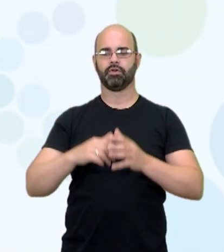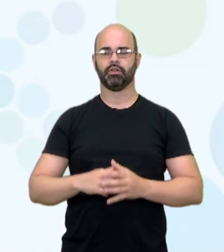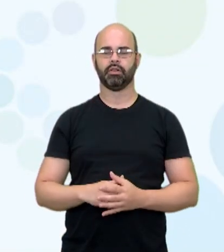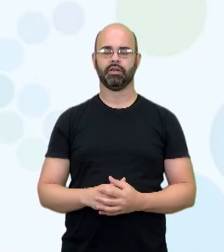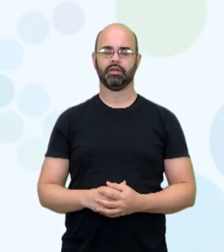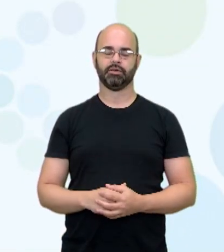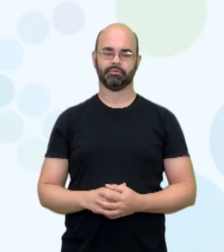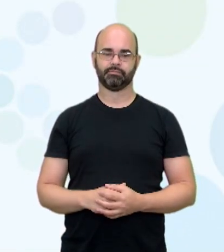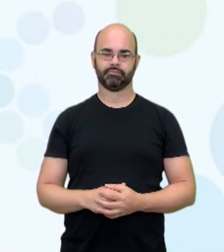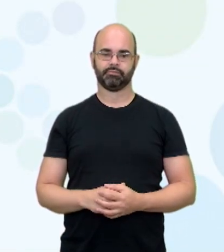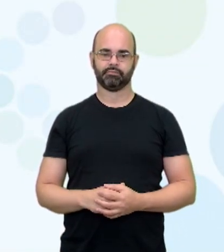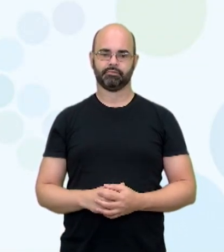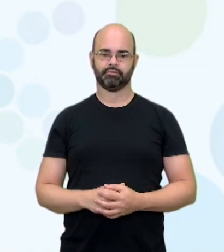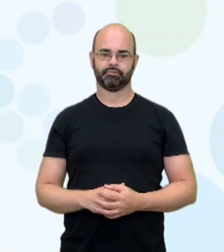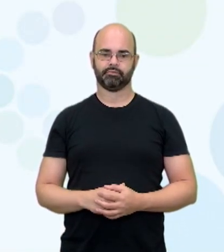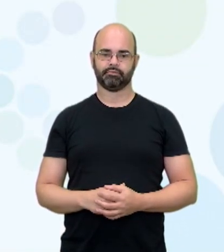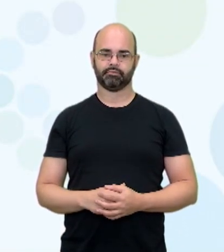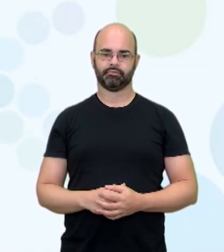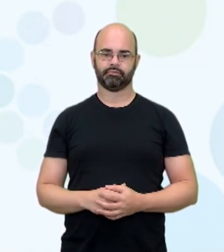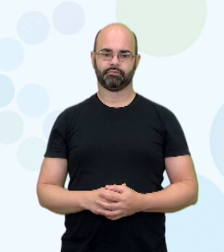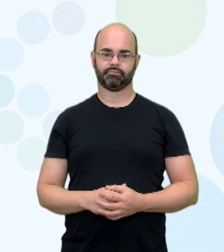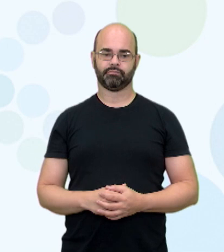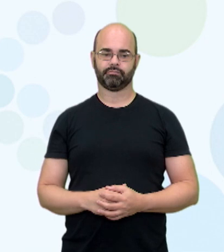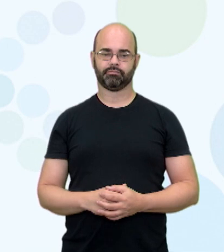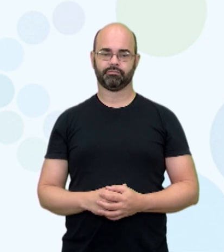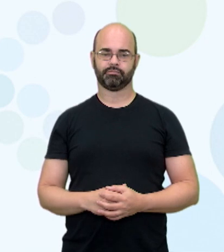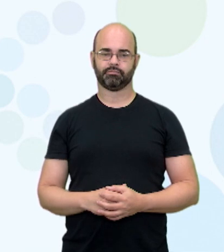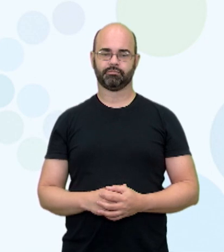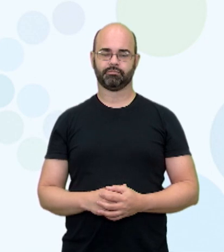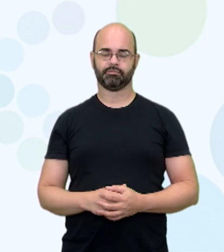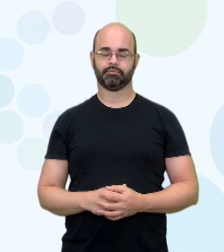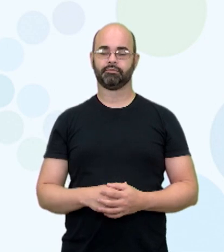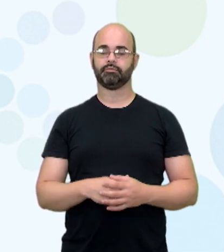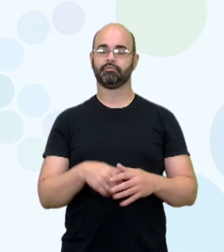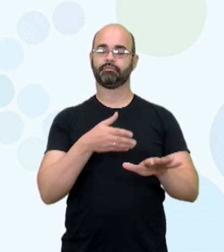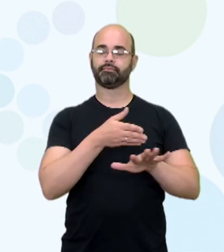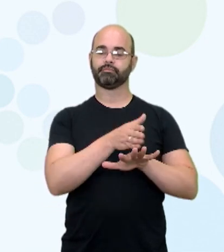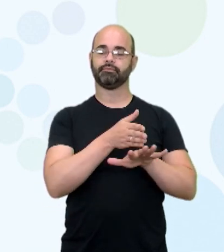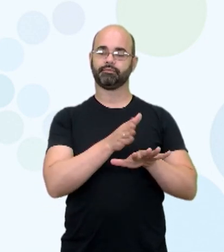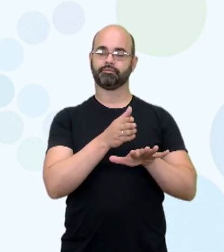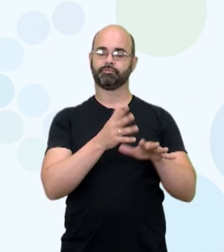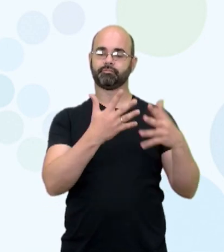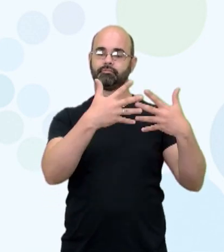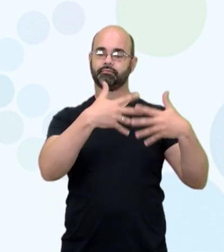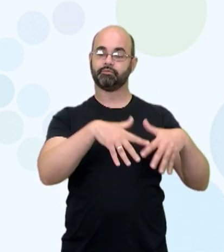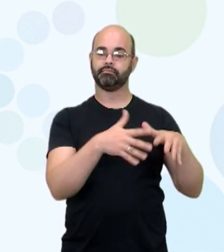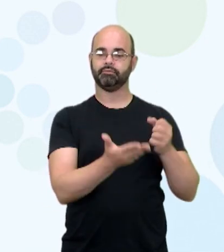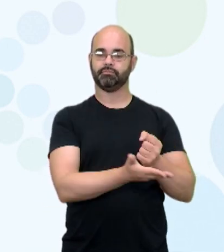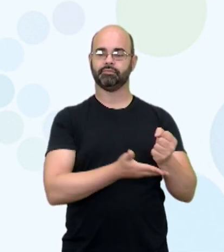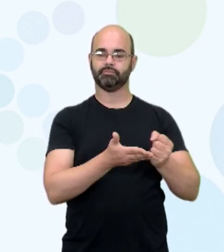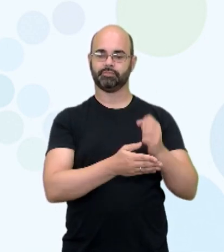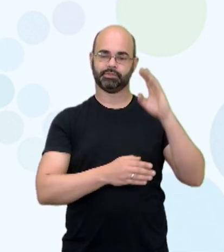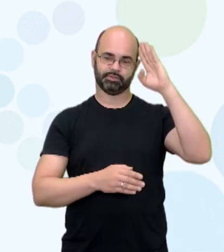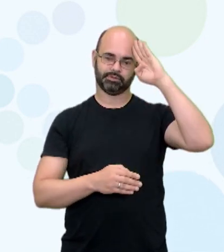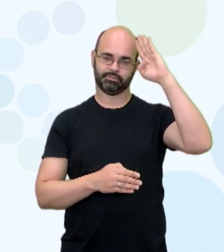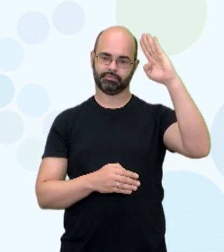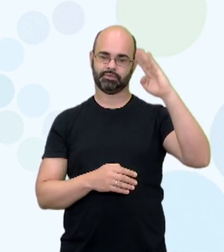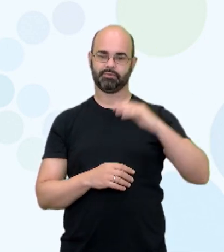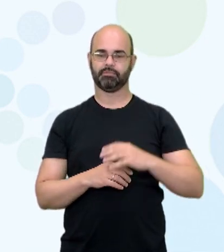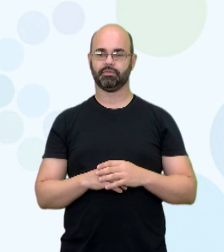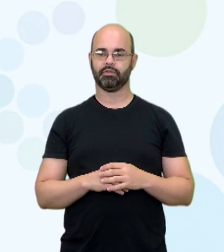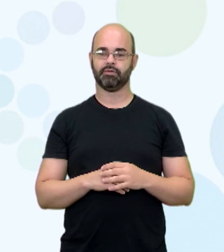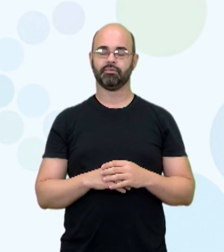lá, ó. A principal, né, o principal eixo estruturante desta aula aqui, como todas as anteriores, é a